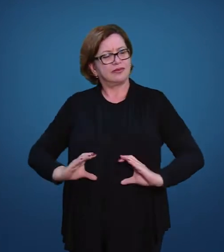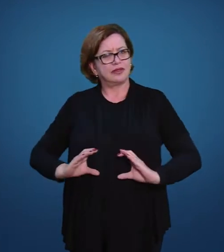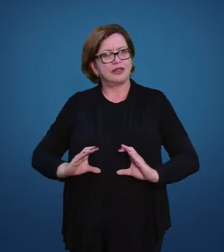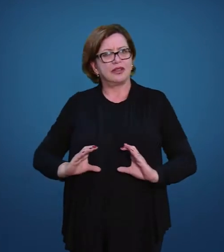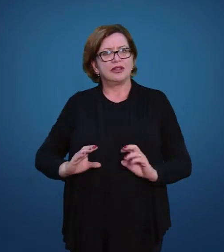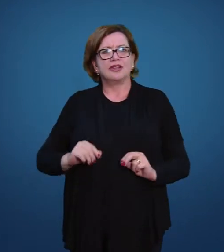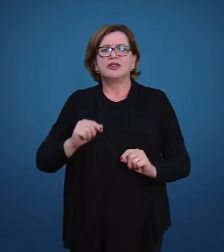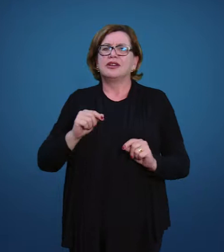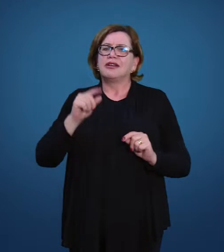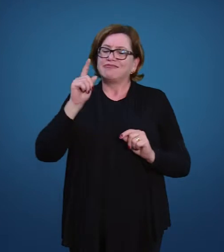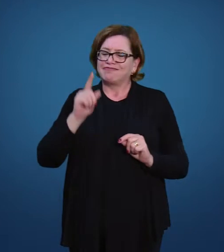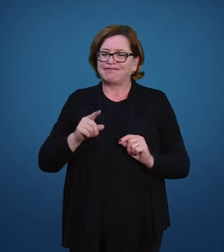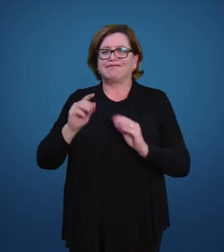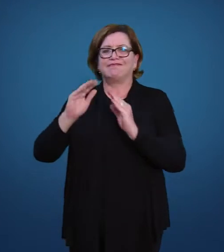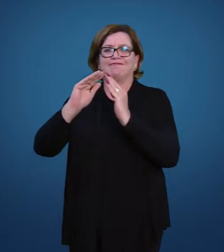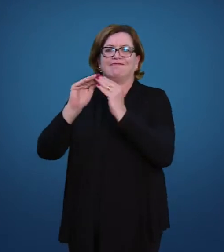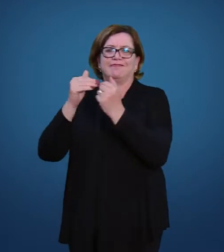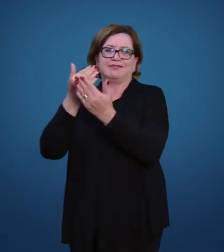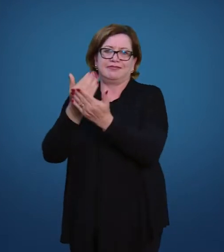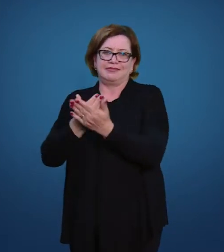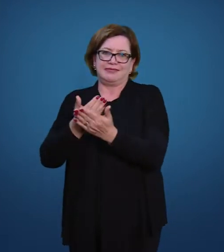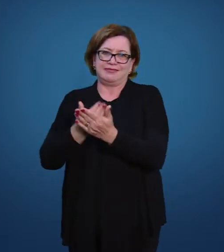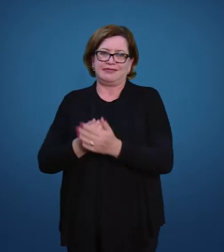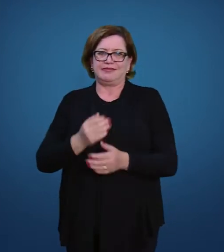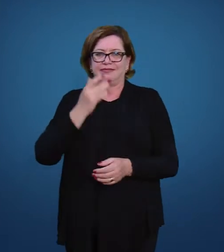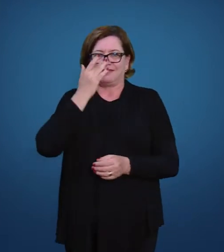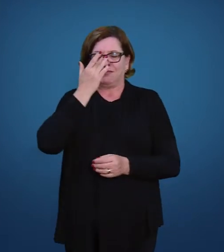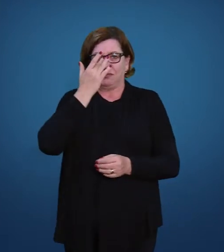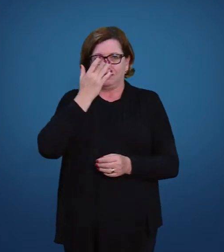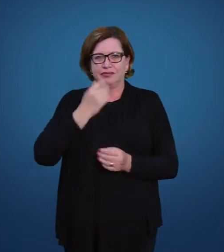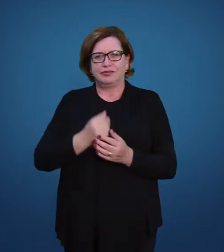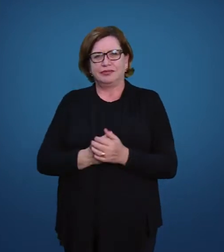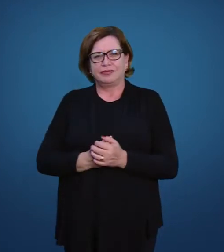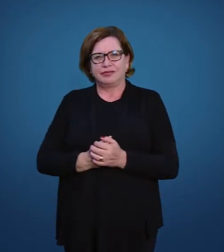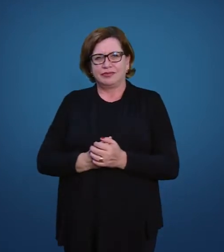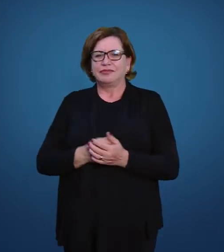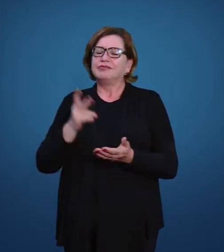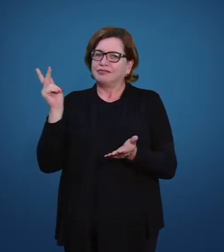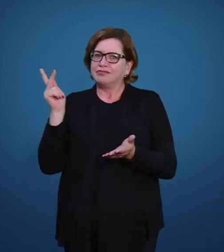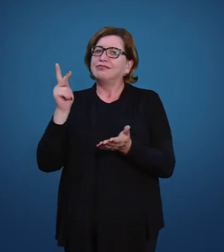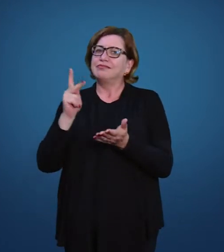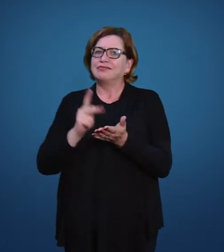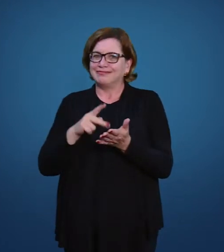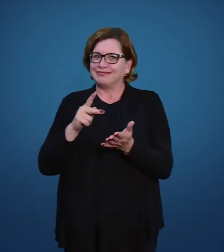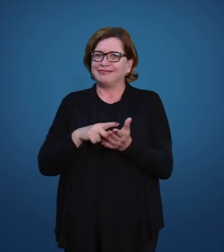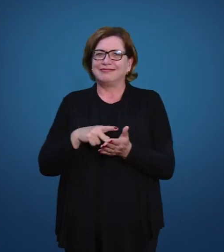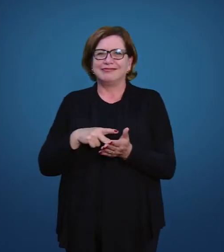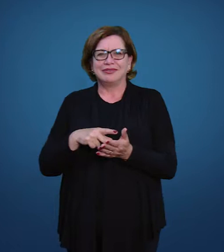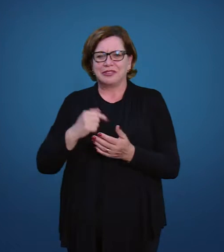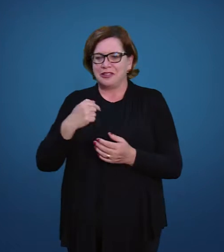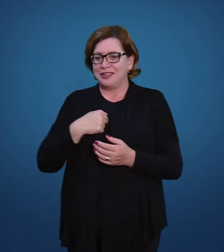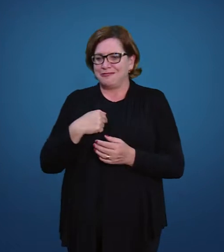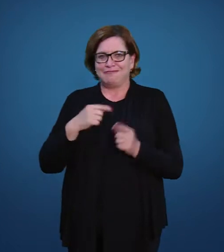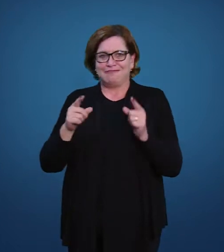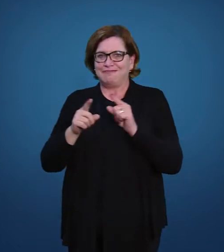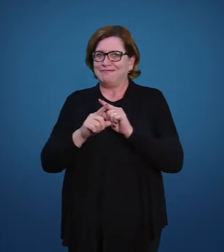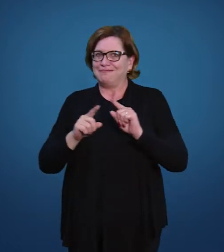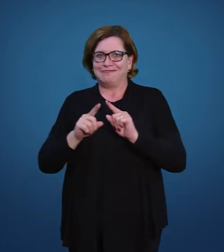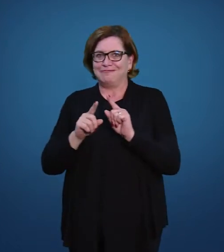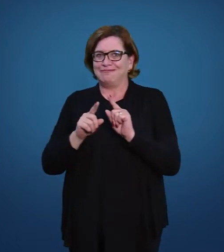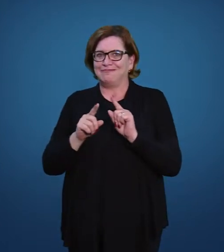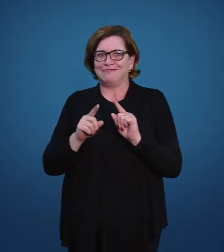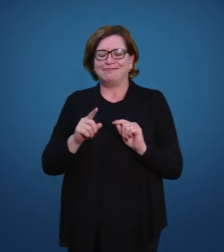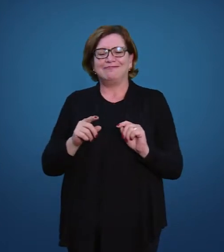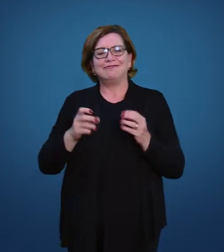não seja a escola. É claro que eu não estou falando